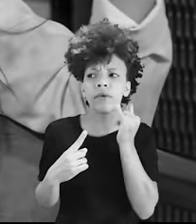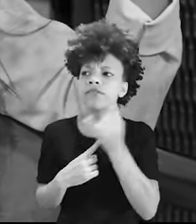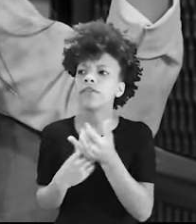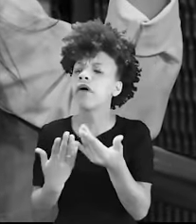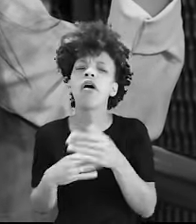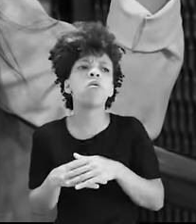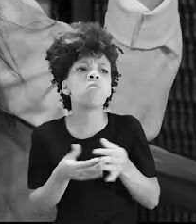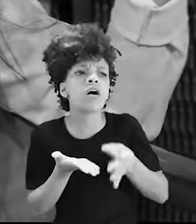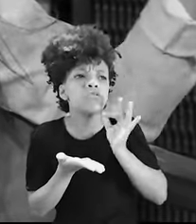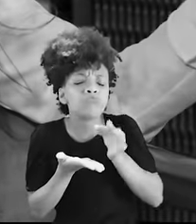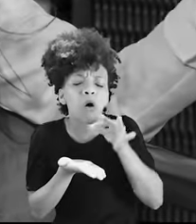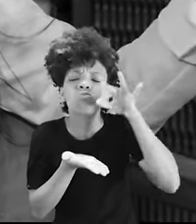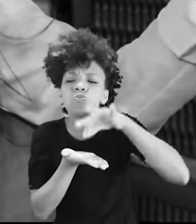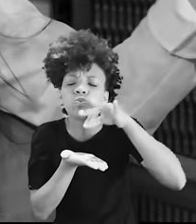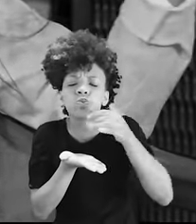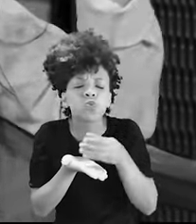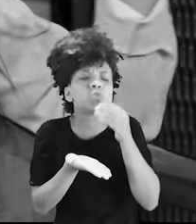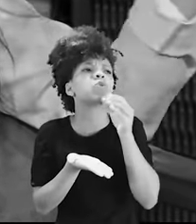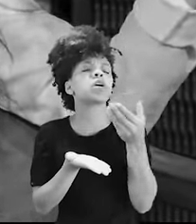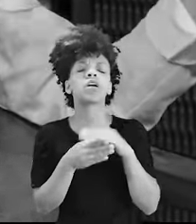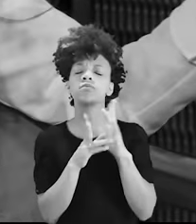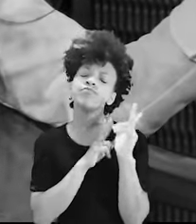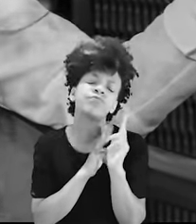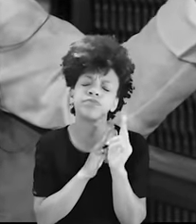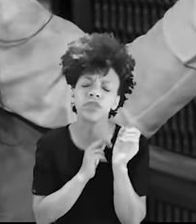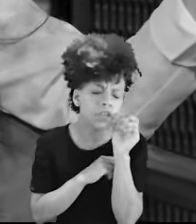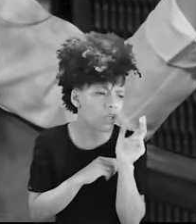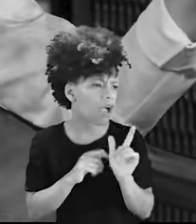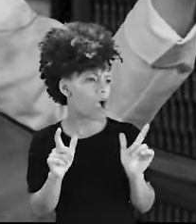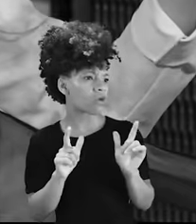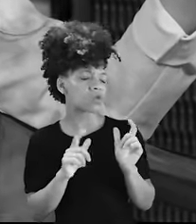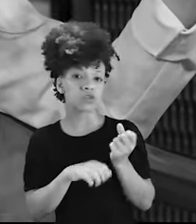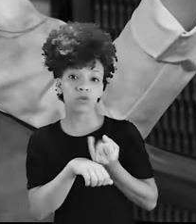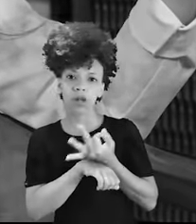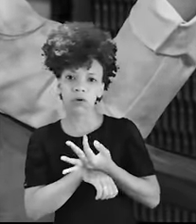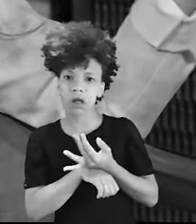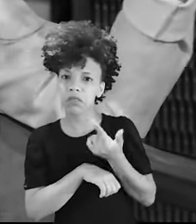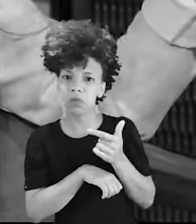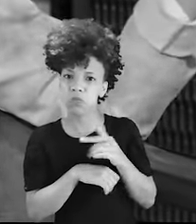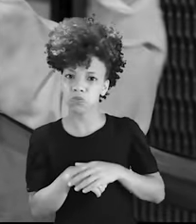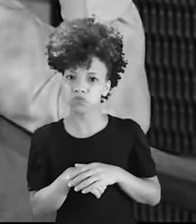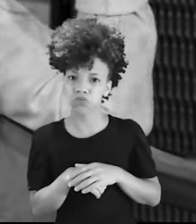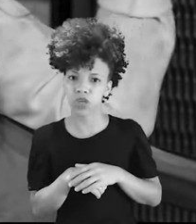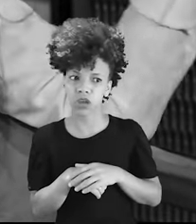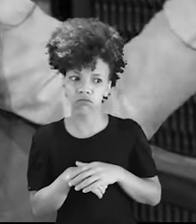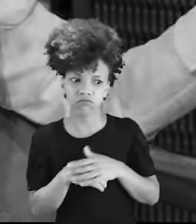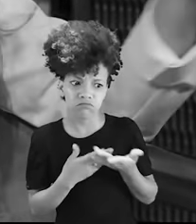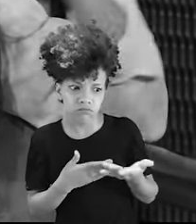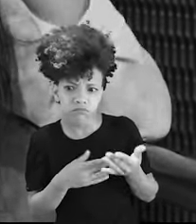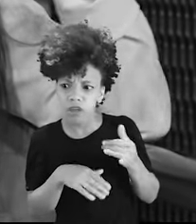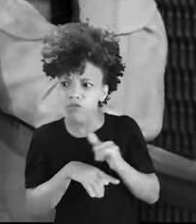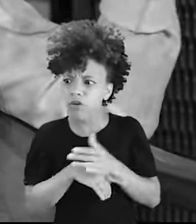uma dor de cabeça ele deu um chazinho para ela ela dormiu E aí quando ele acordou na madrugada ela não tava mais na cabine e e